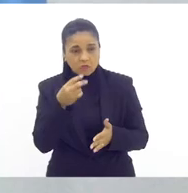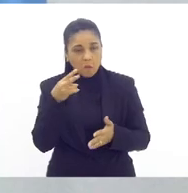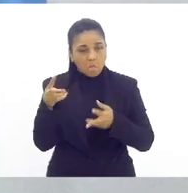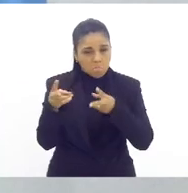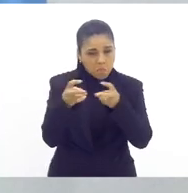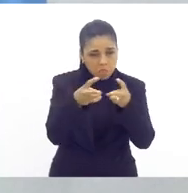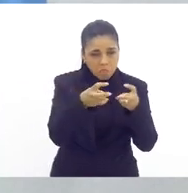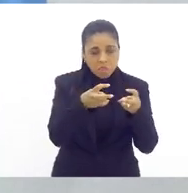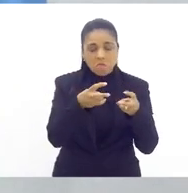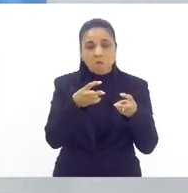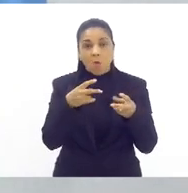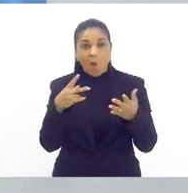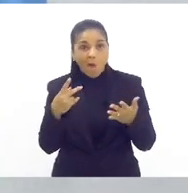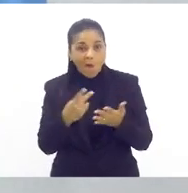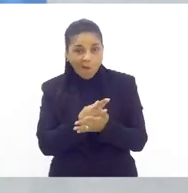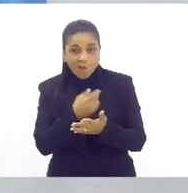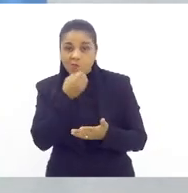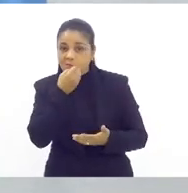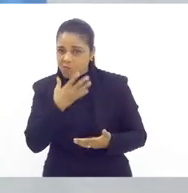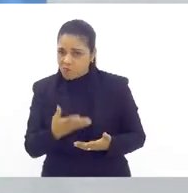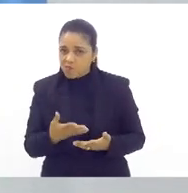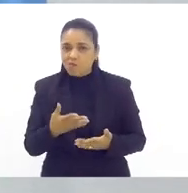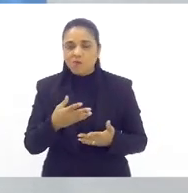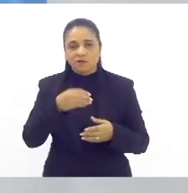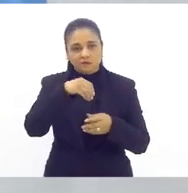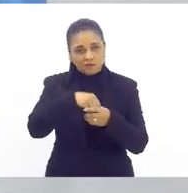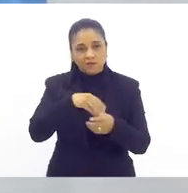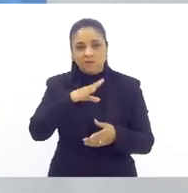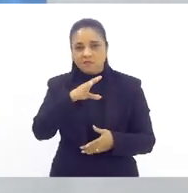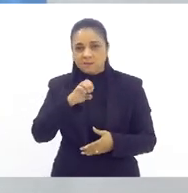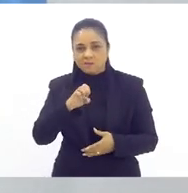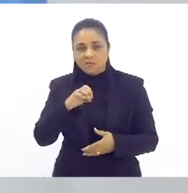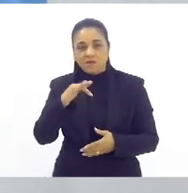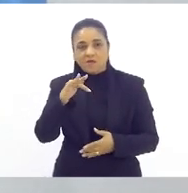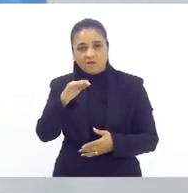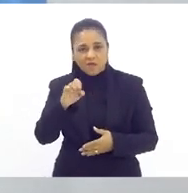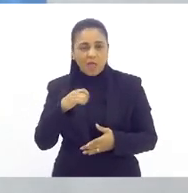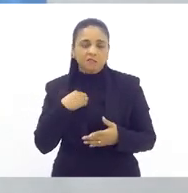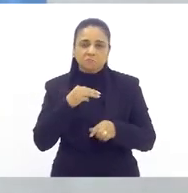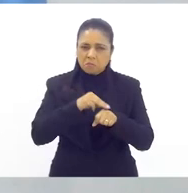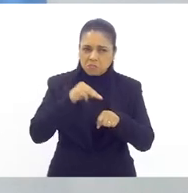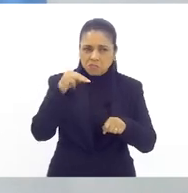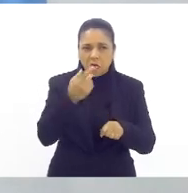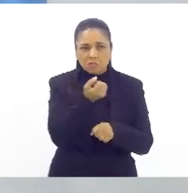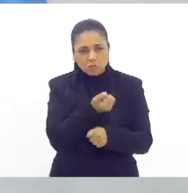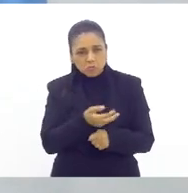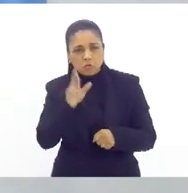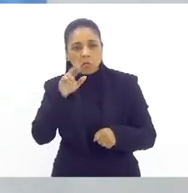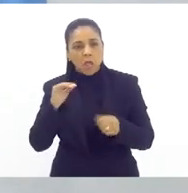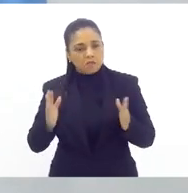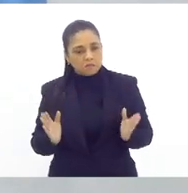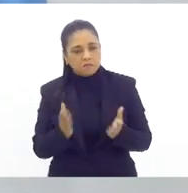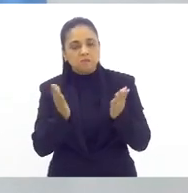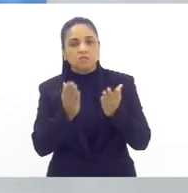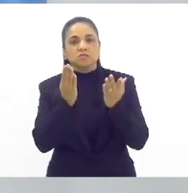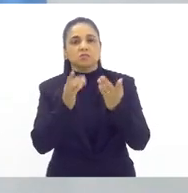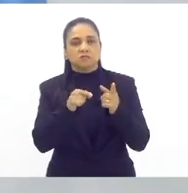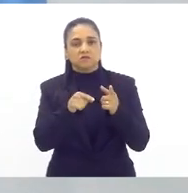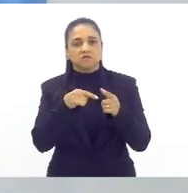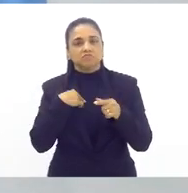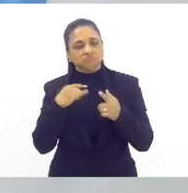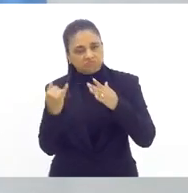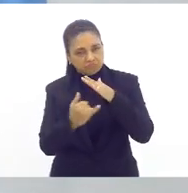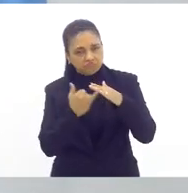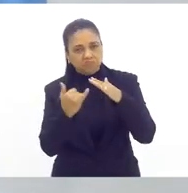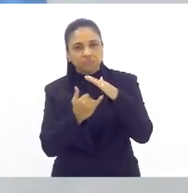muita coisa boa né no CEFET fiz meu mestrado fiz o doutorado com todo incentivo da instituição quando